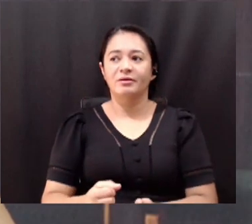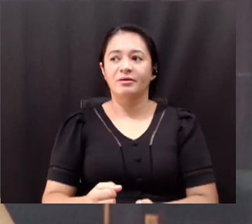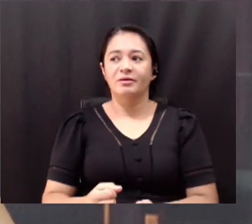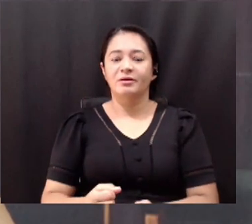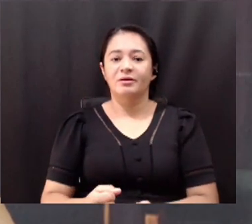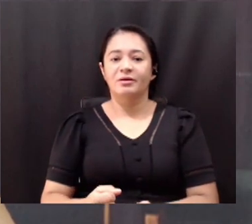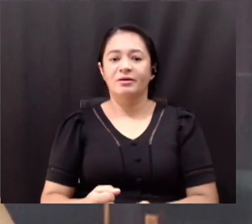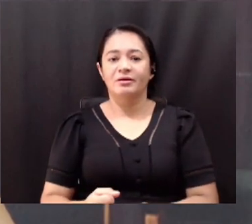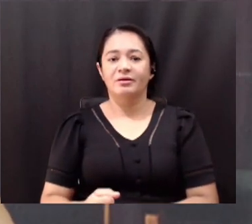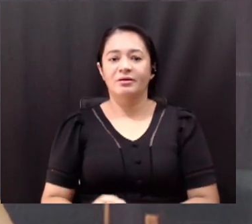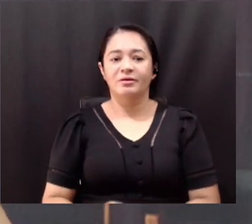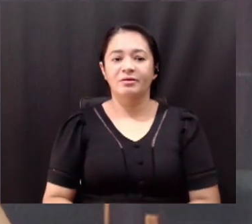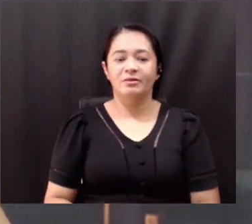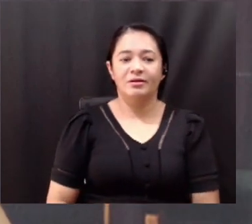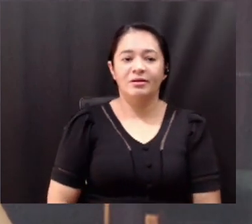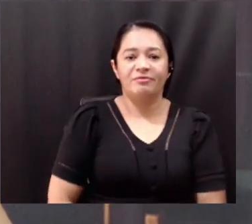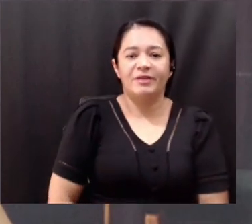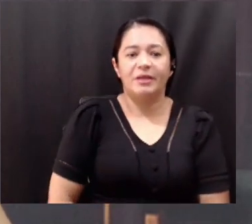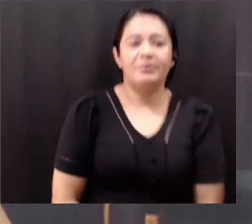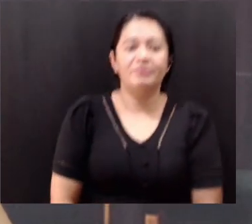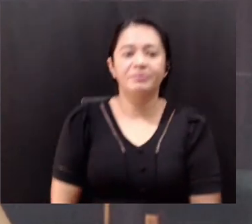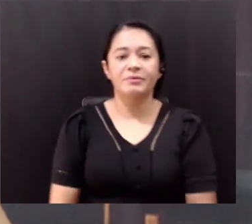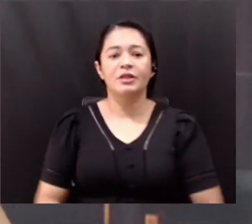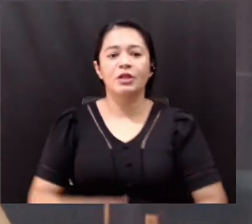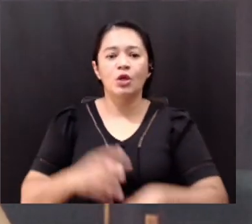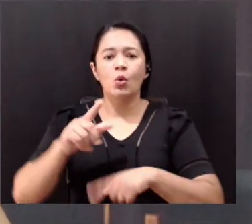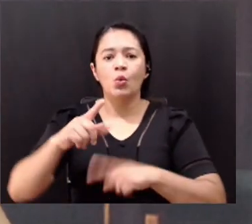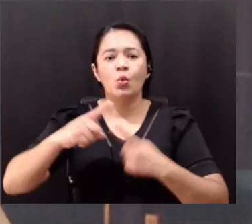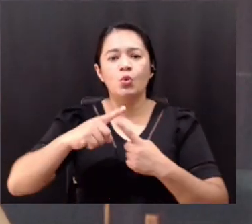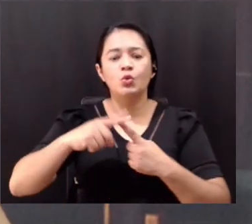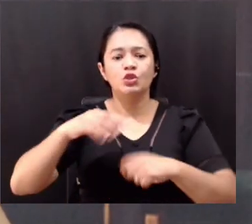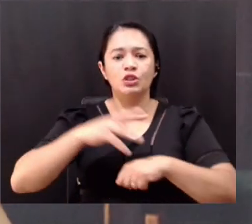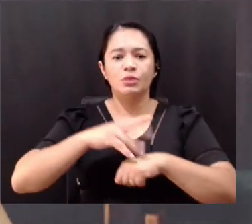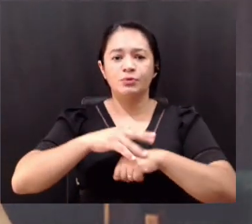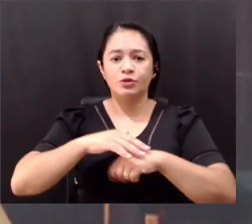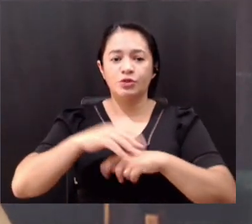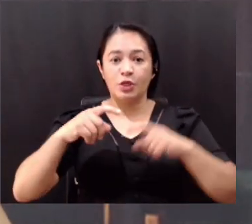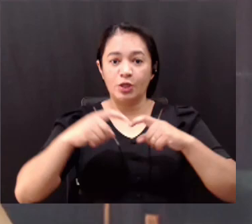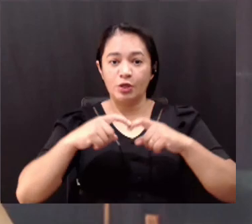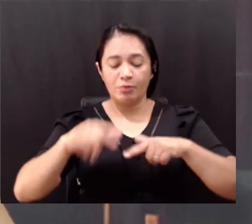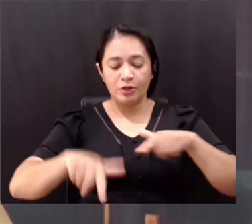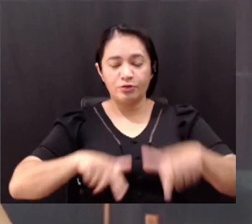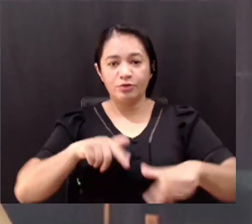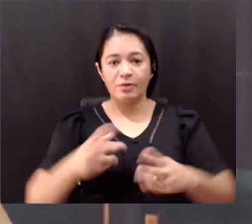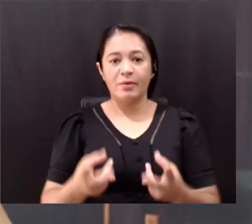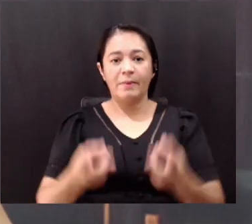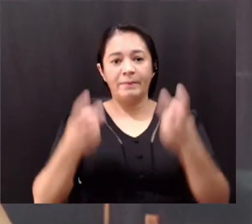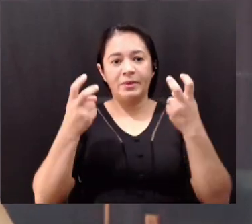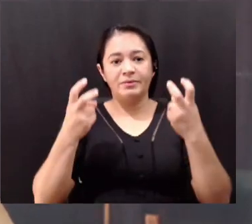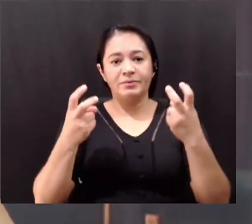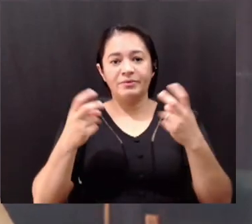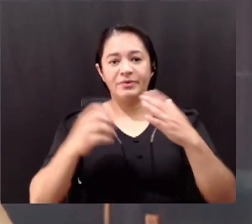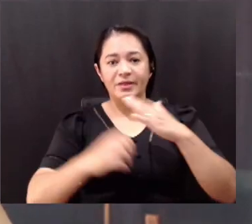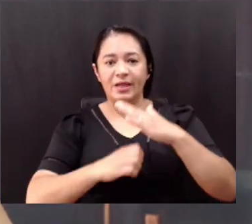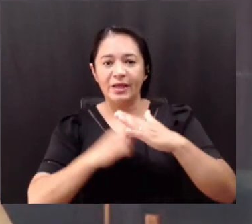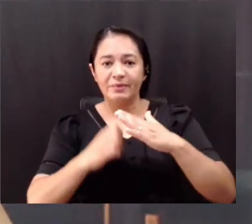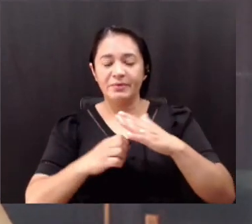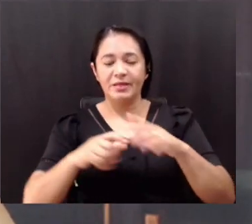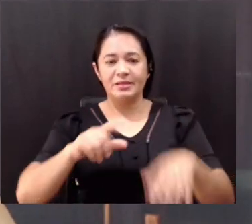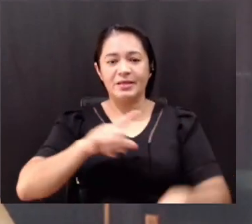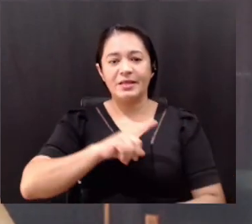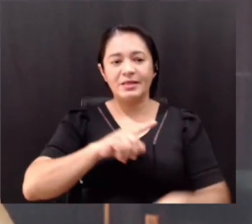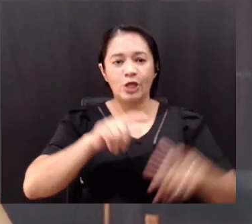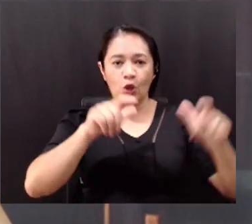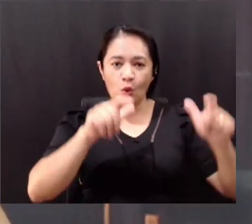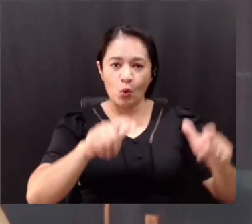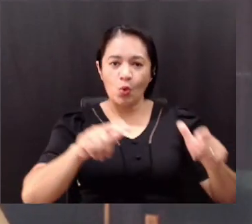empresa, o tipo de doença que o médico do trabalho identifica naquele trabalhador. A empresa tem um departamento médico, tem um médico do trabalho